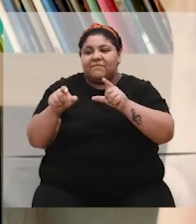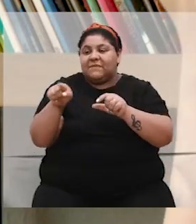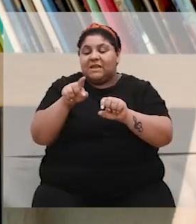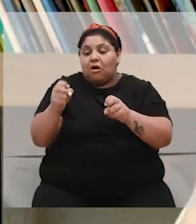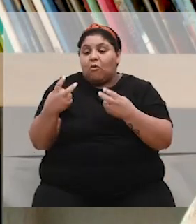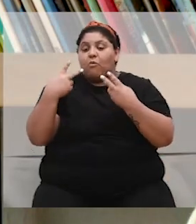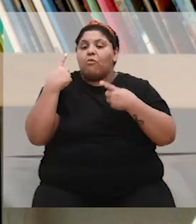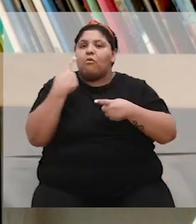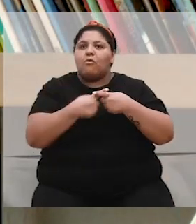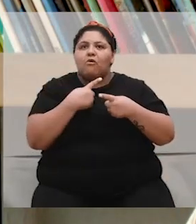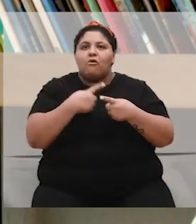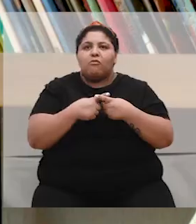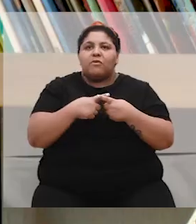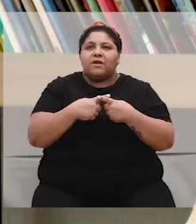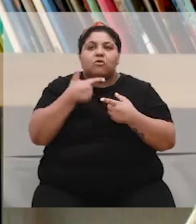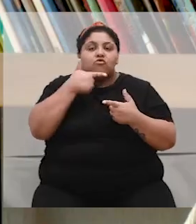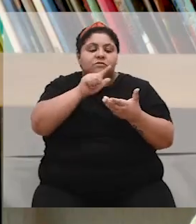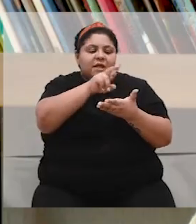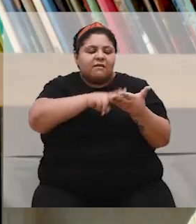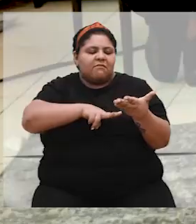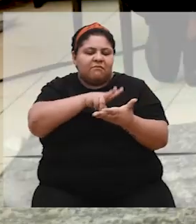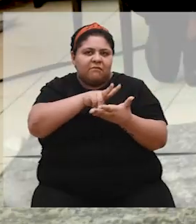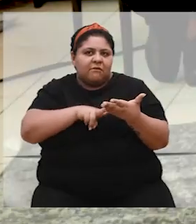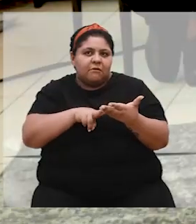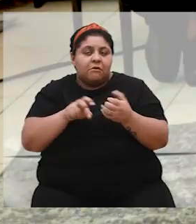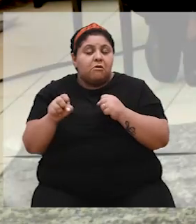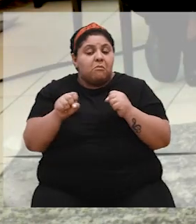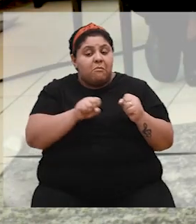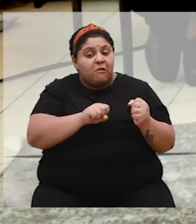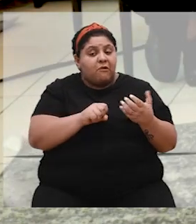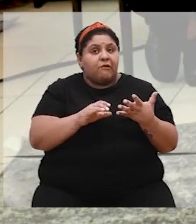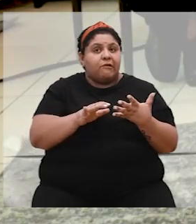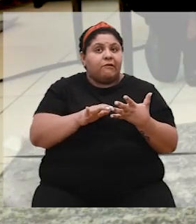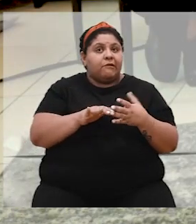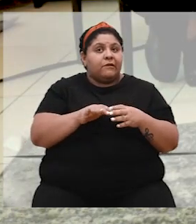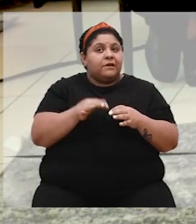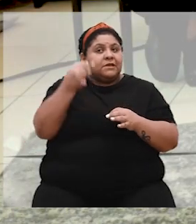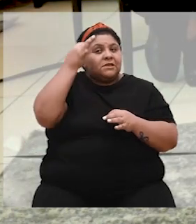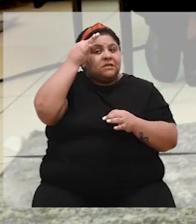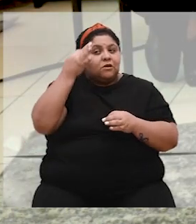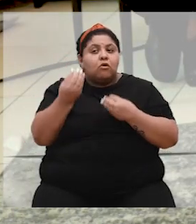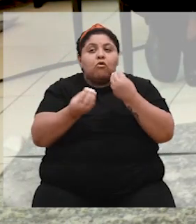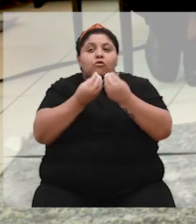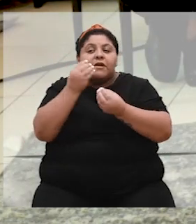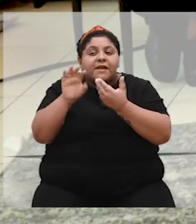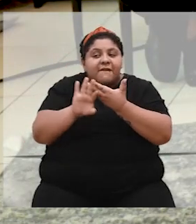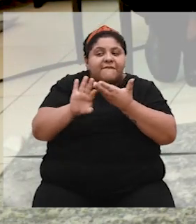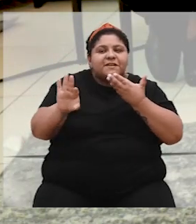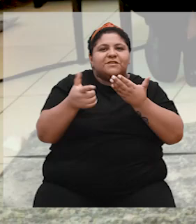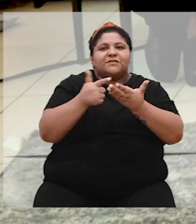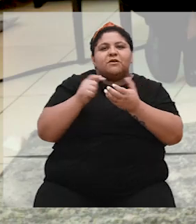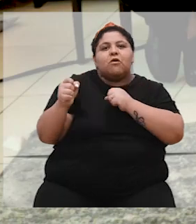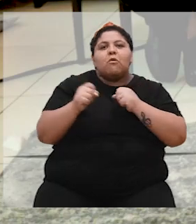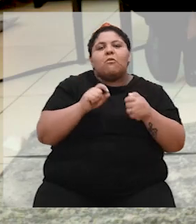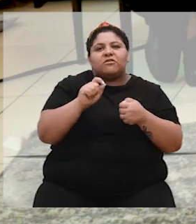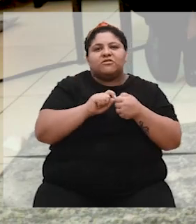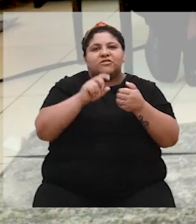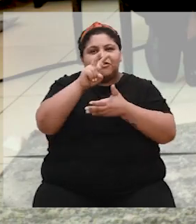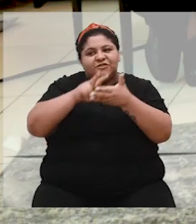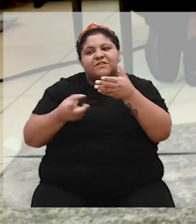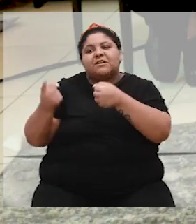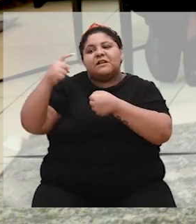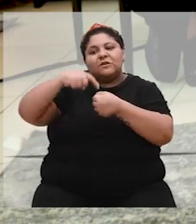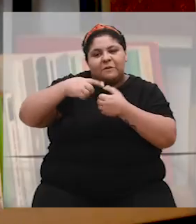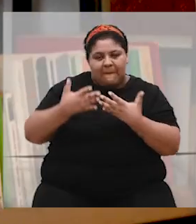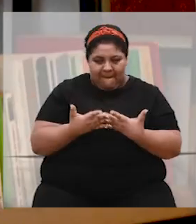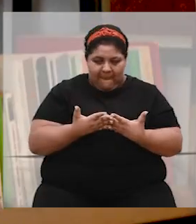pessoas elas ainda não se deram conta por que elas não estão lendo. Talvez em um momento em que elas tiverem a consciência, o que afastou ela dos livros, possa fazer